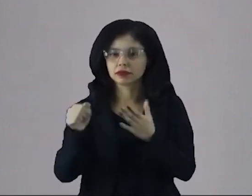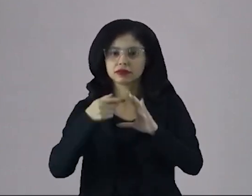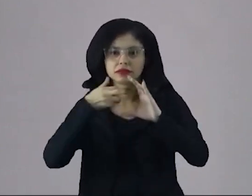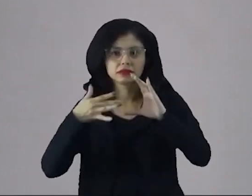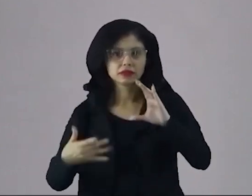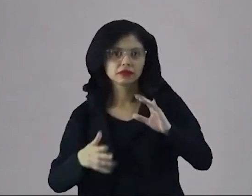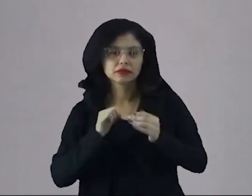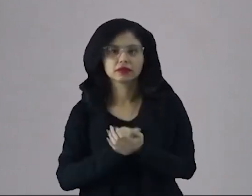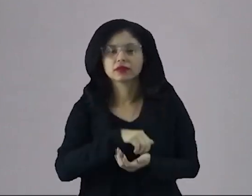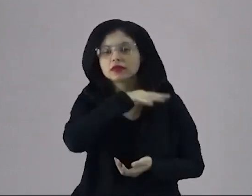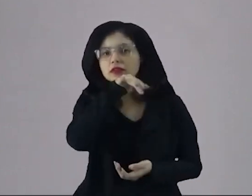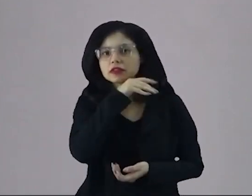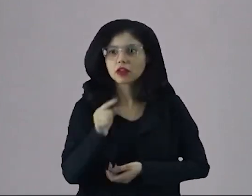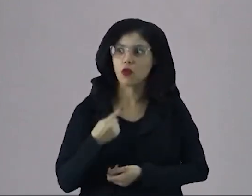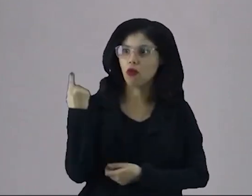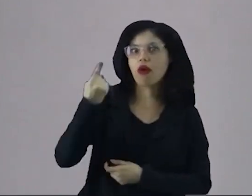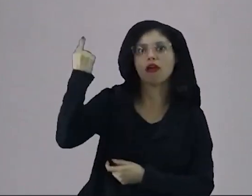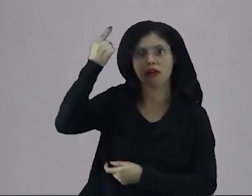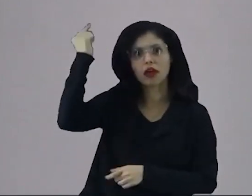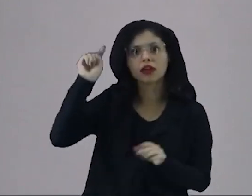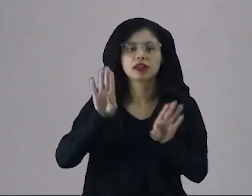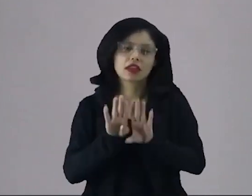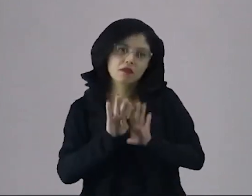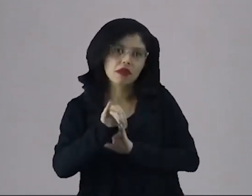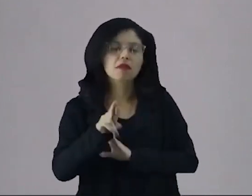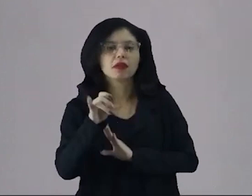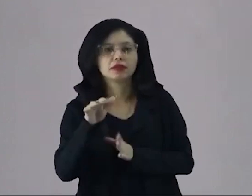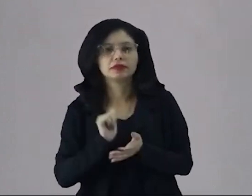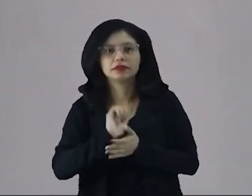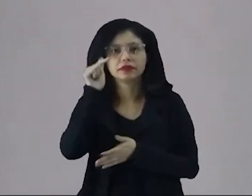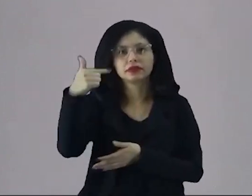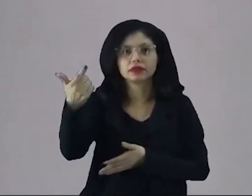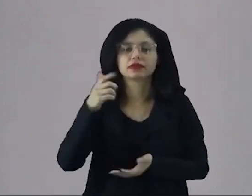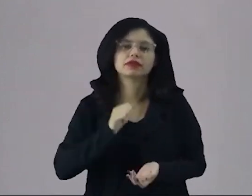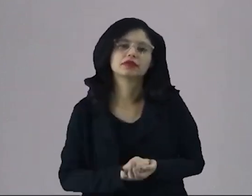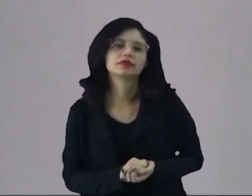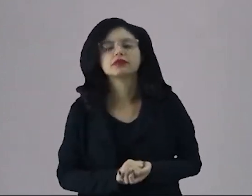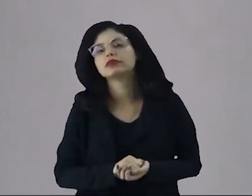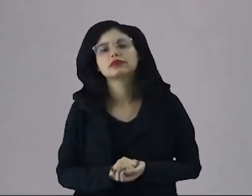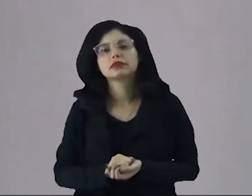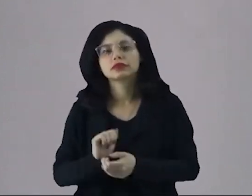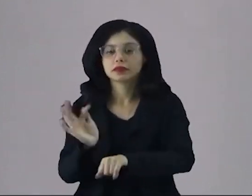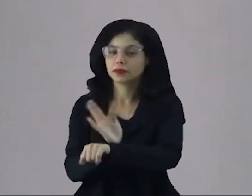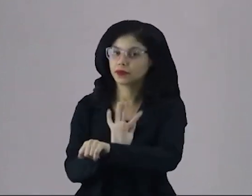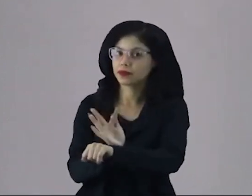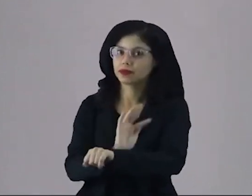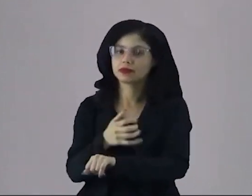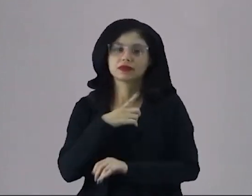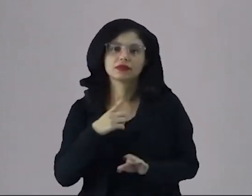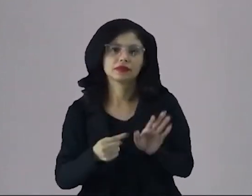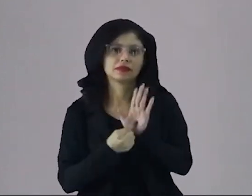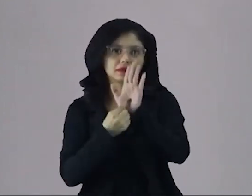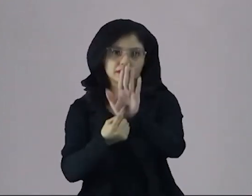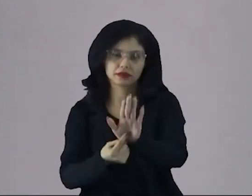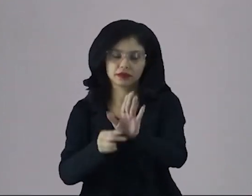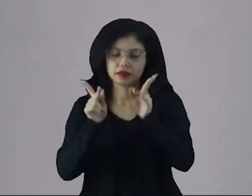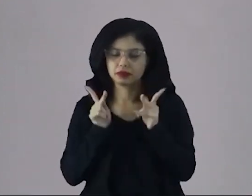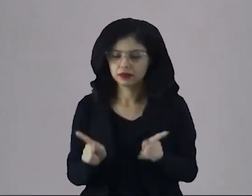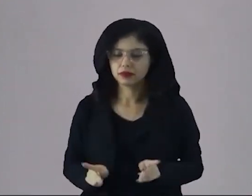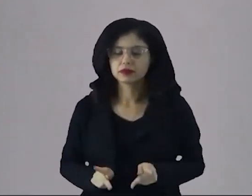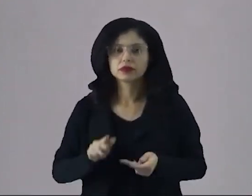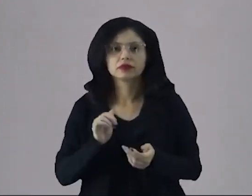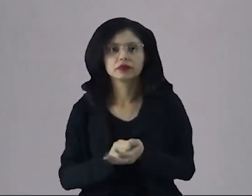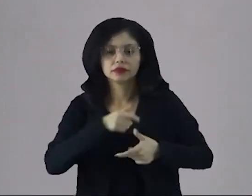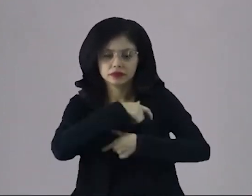animais de grande porte e também de médio porte. São aqueles seriados ou filmes que mostram o comportamento da